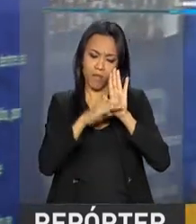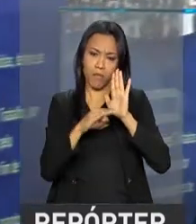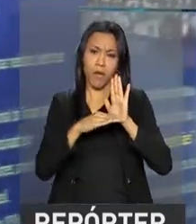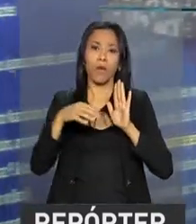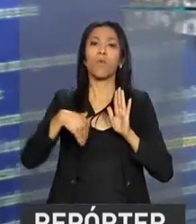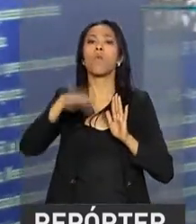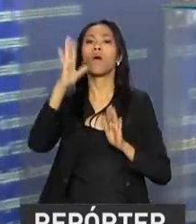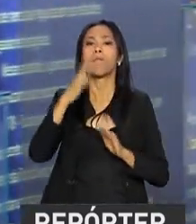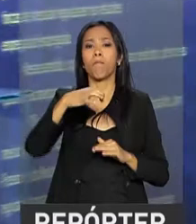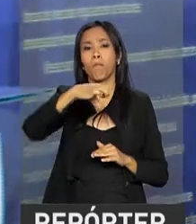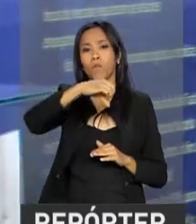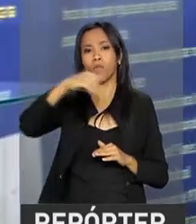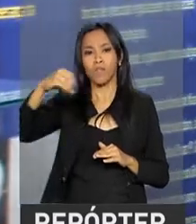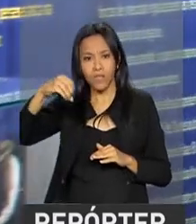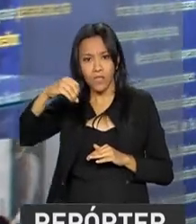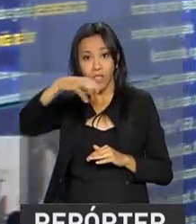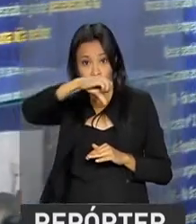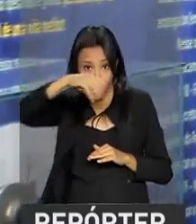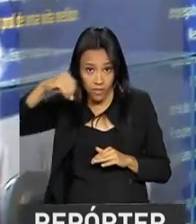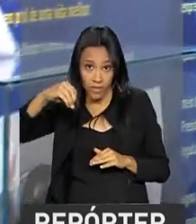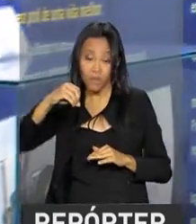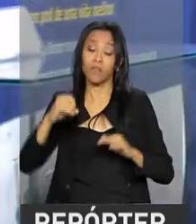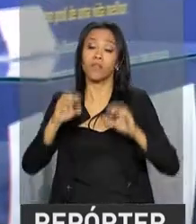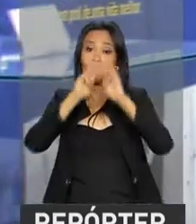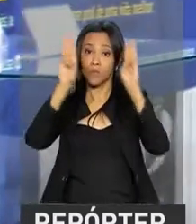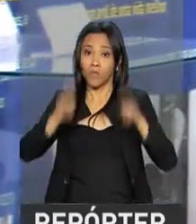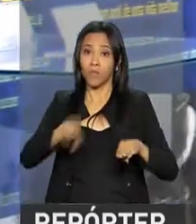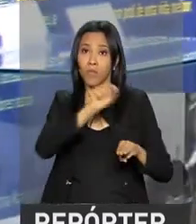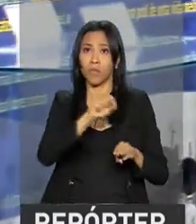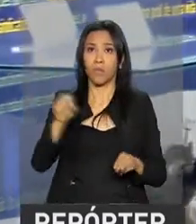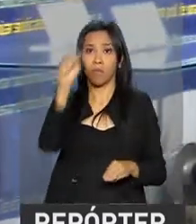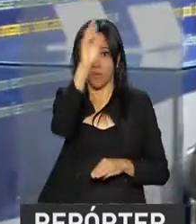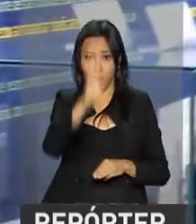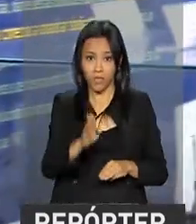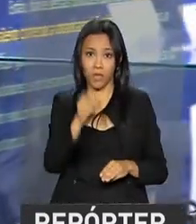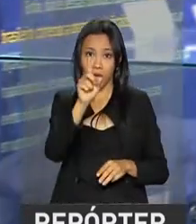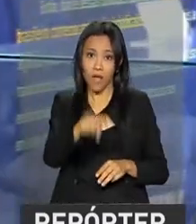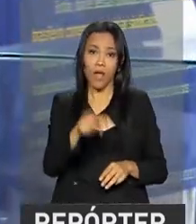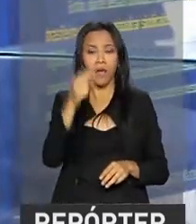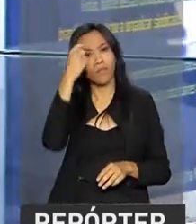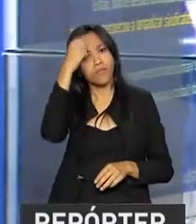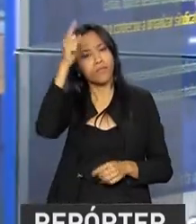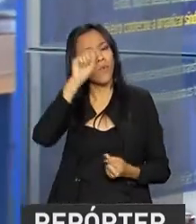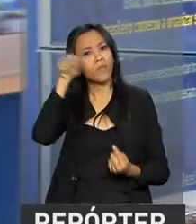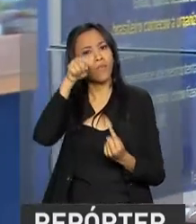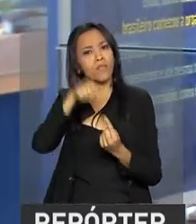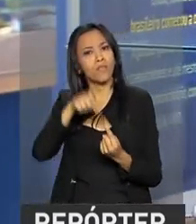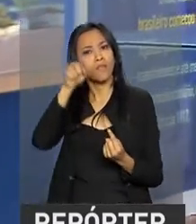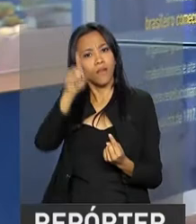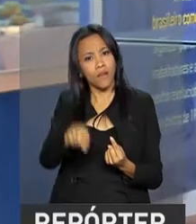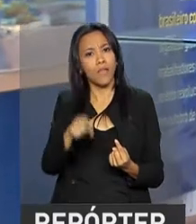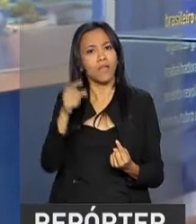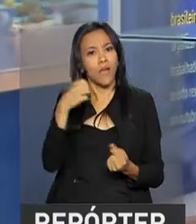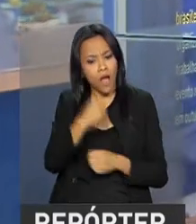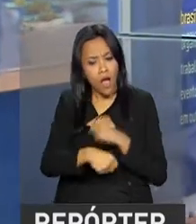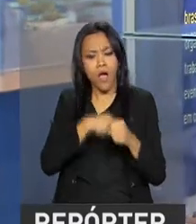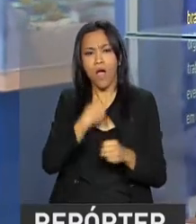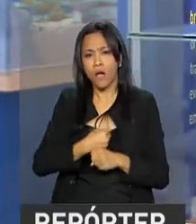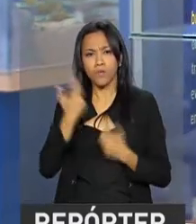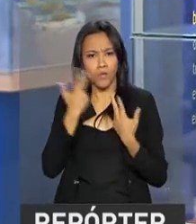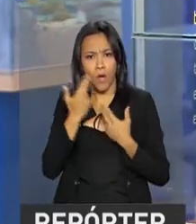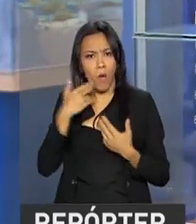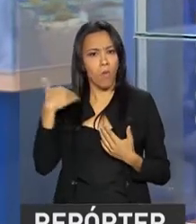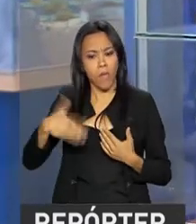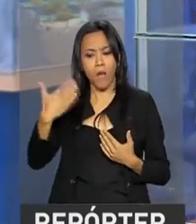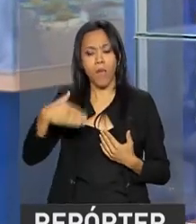900 instituições do país ao longo dessa semana. A ideia dessa temporada de eventos, que acontece todos os anos, é